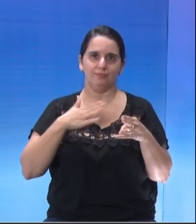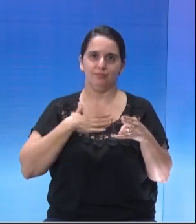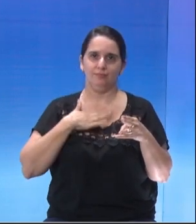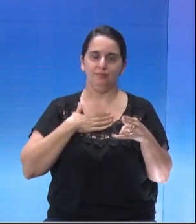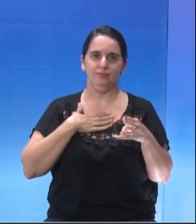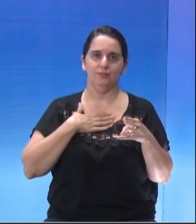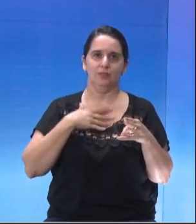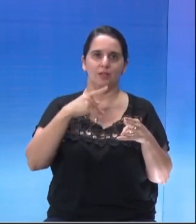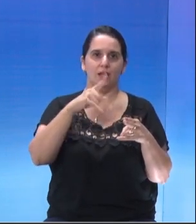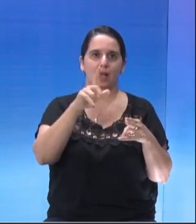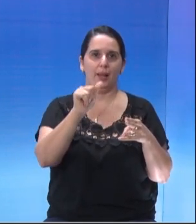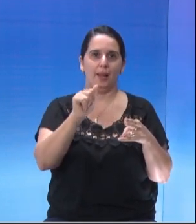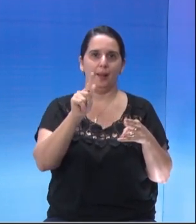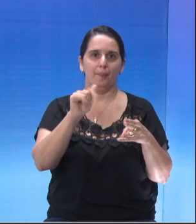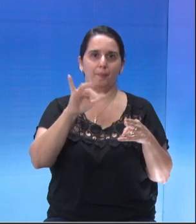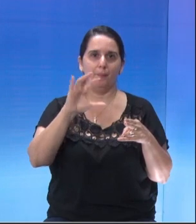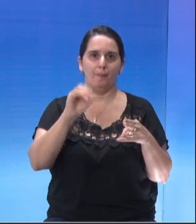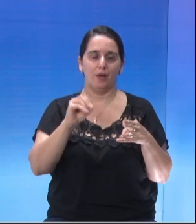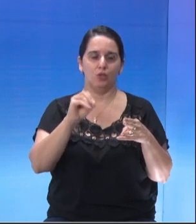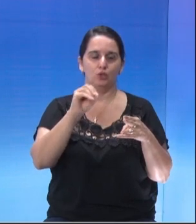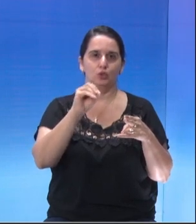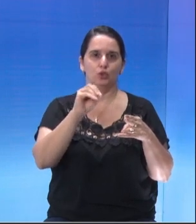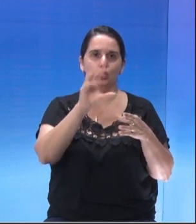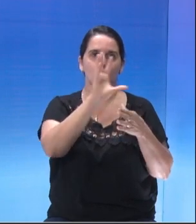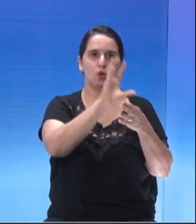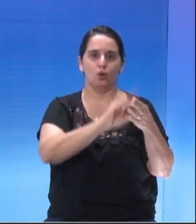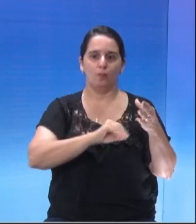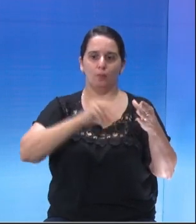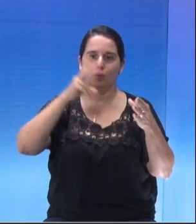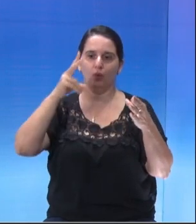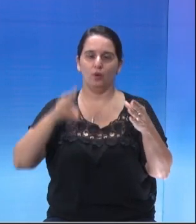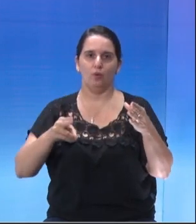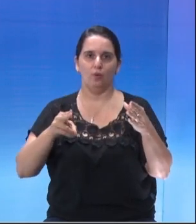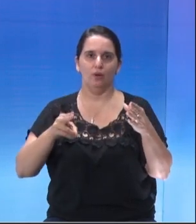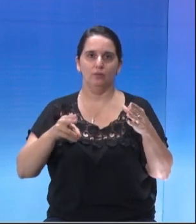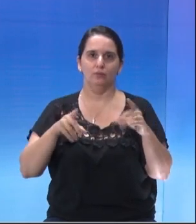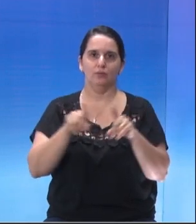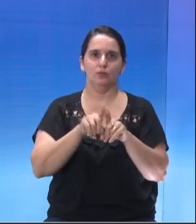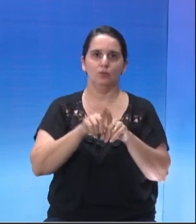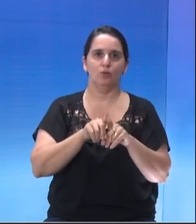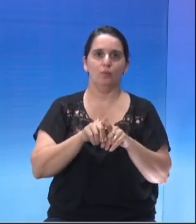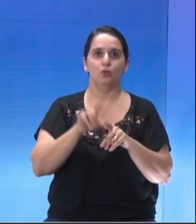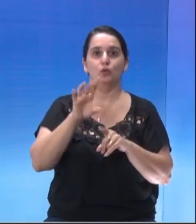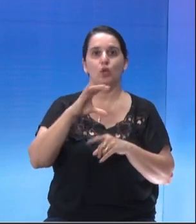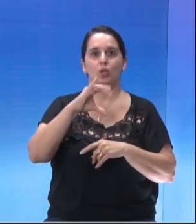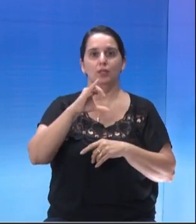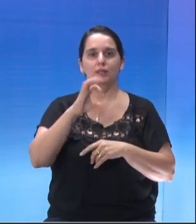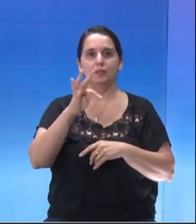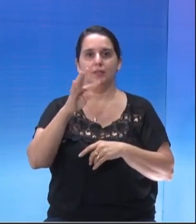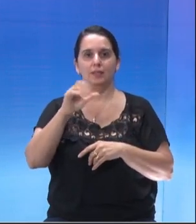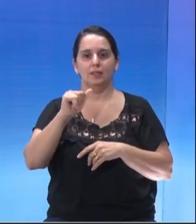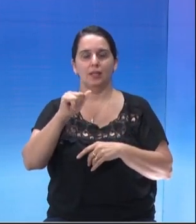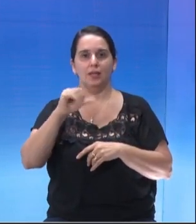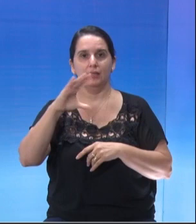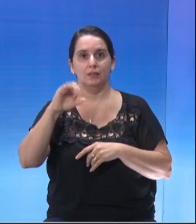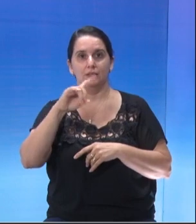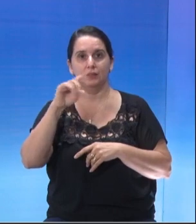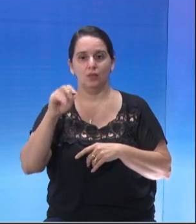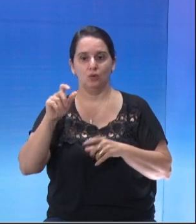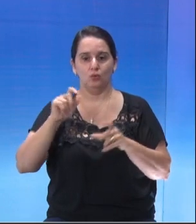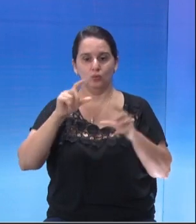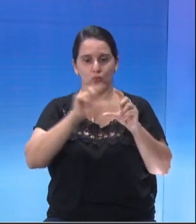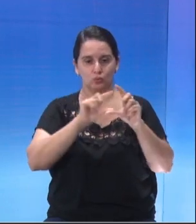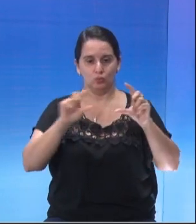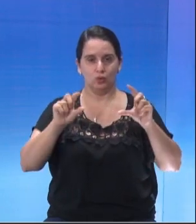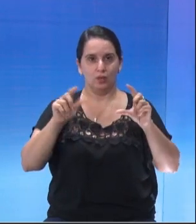Isso é plágio, você pegou literalmente, você nem parafraseou, você não pegou uma citação. Né? Porque quando você pega uma